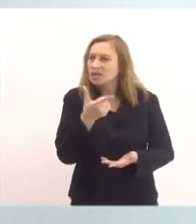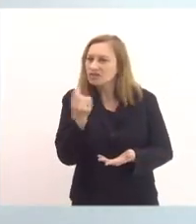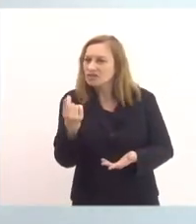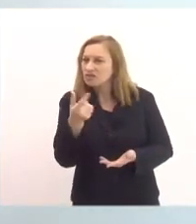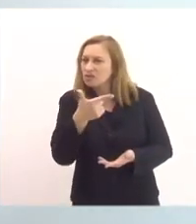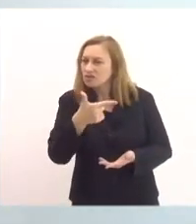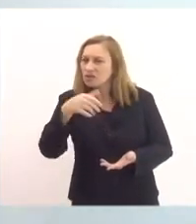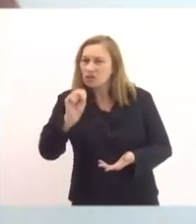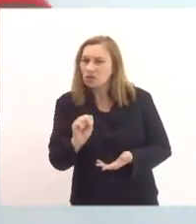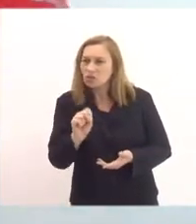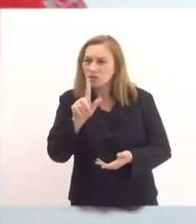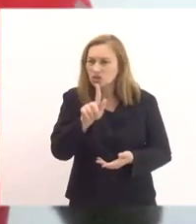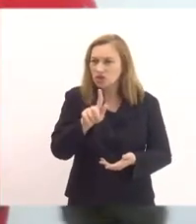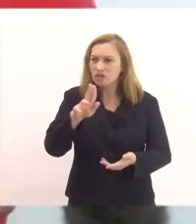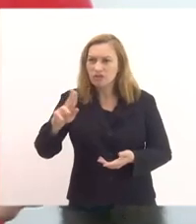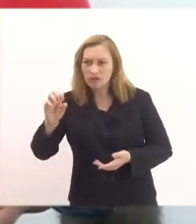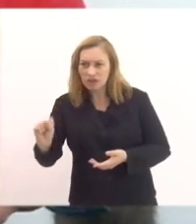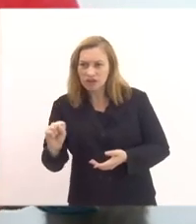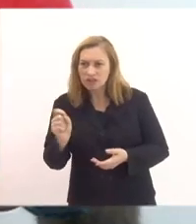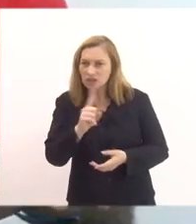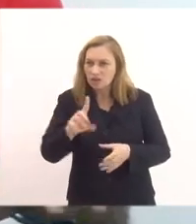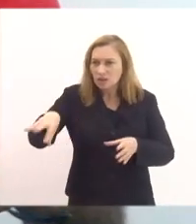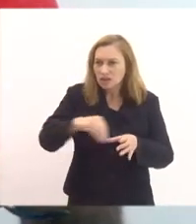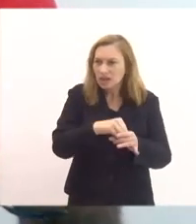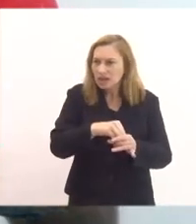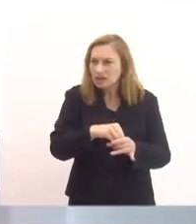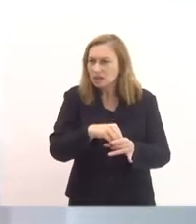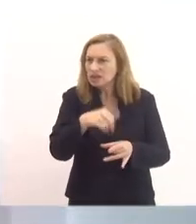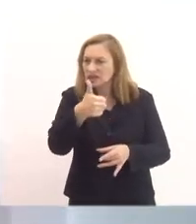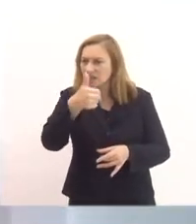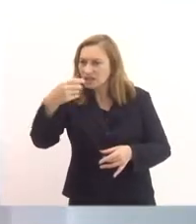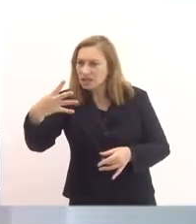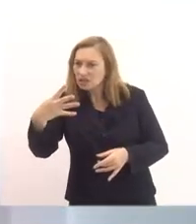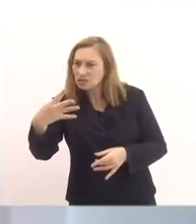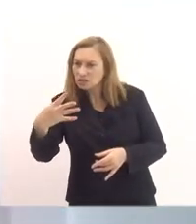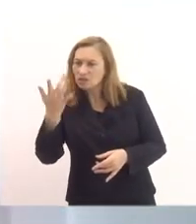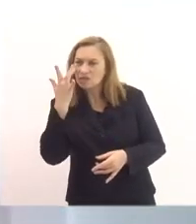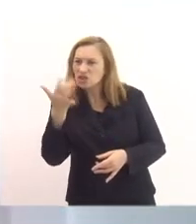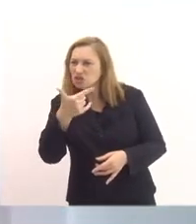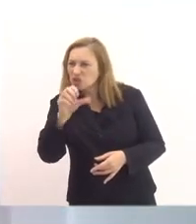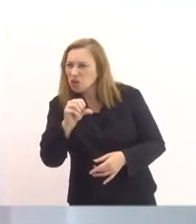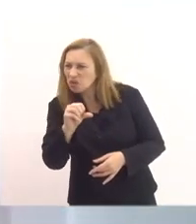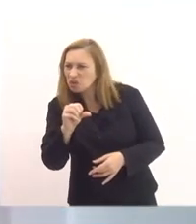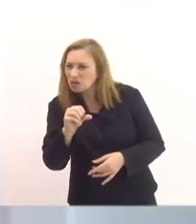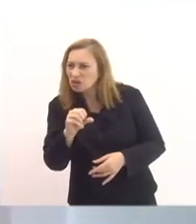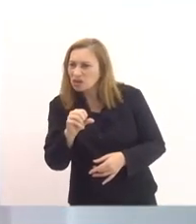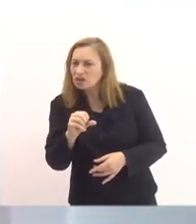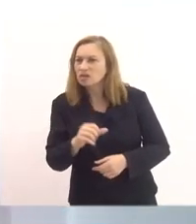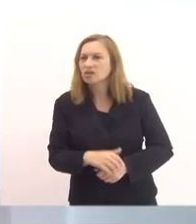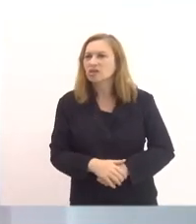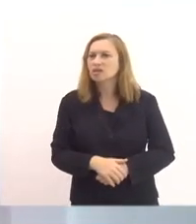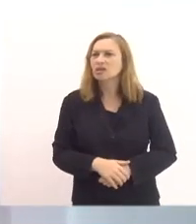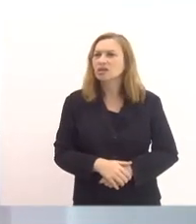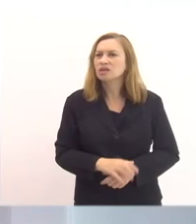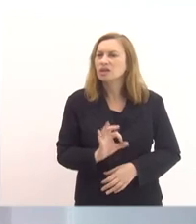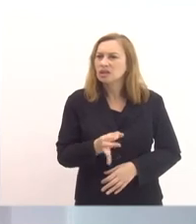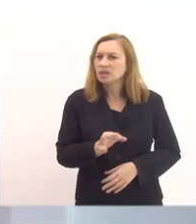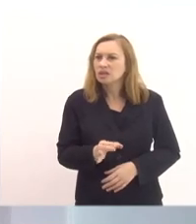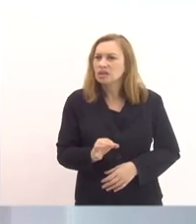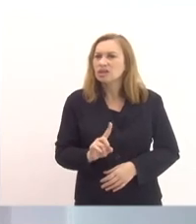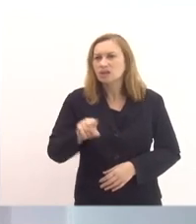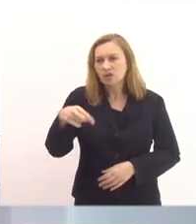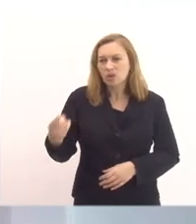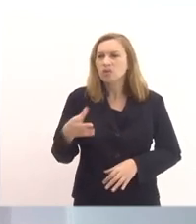28 do GVs não entrariam nessas 114, correto? 29, desculpa, não sei. 29. Não entraria nessas 114, correto? Porque é uma